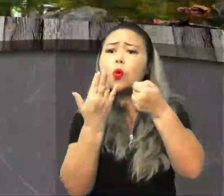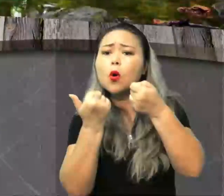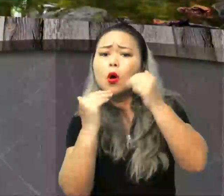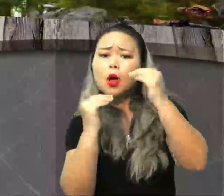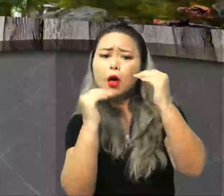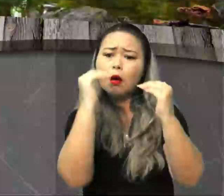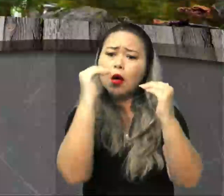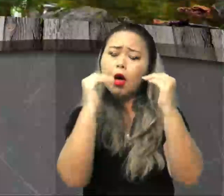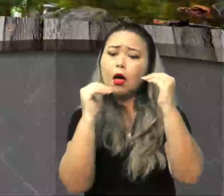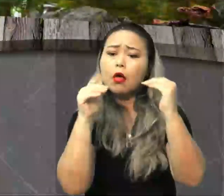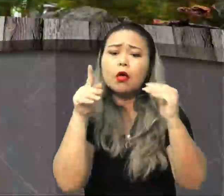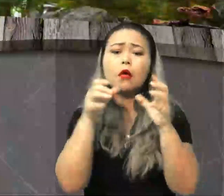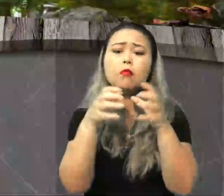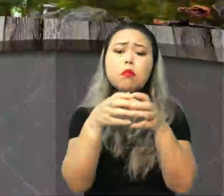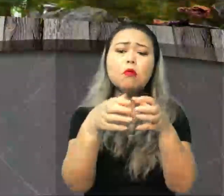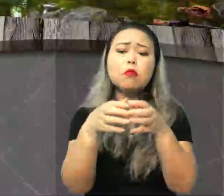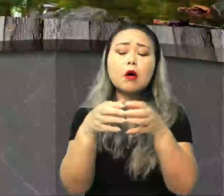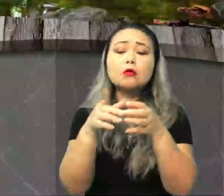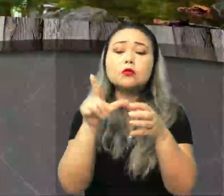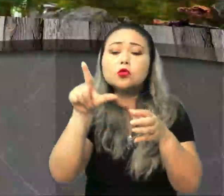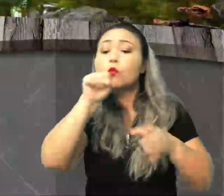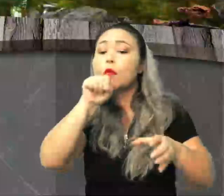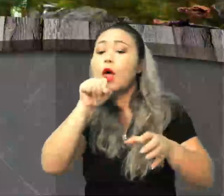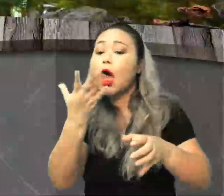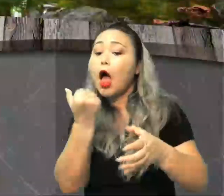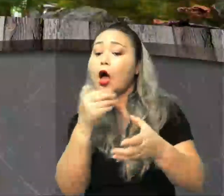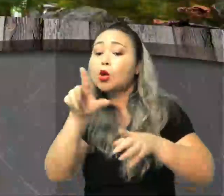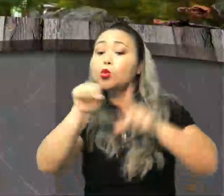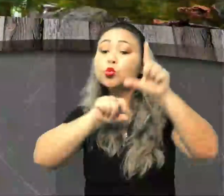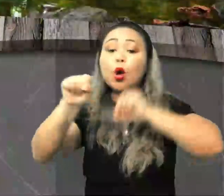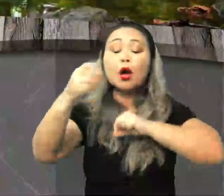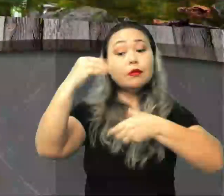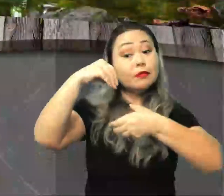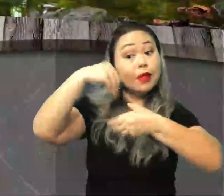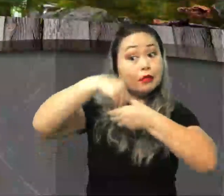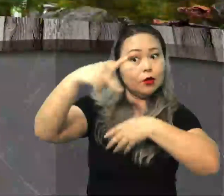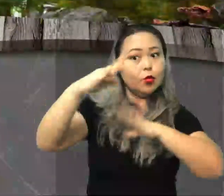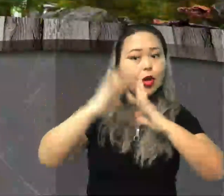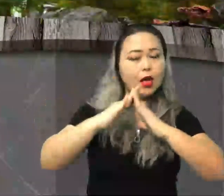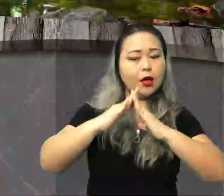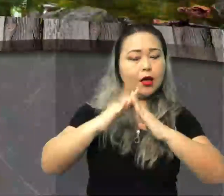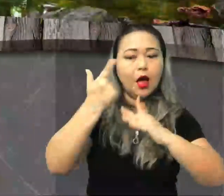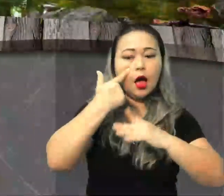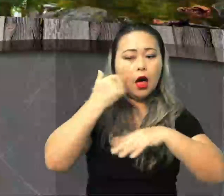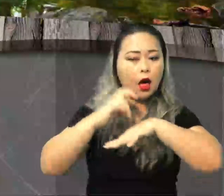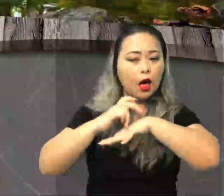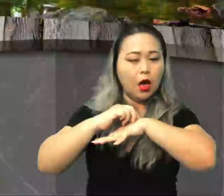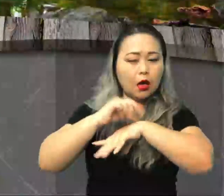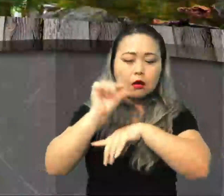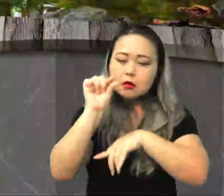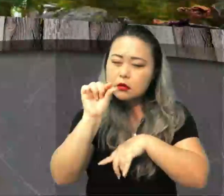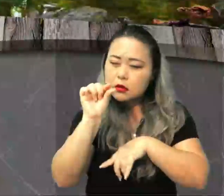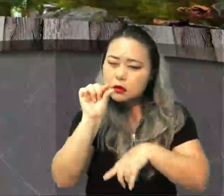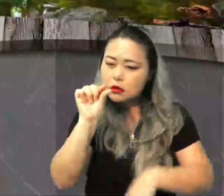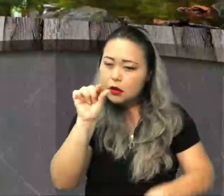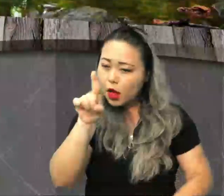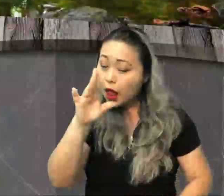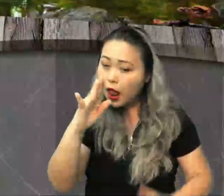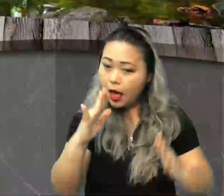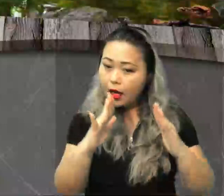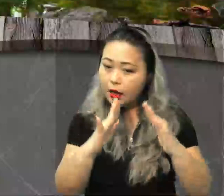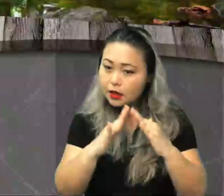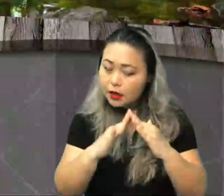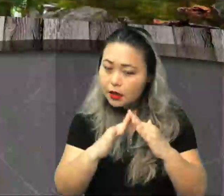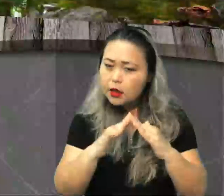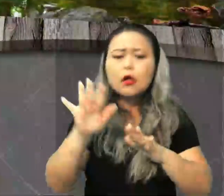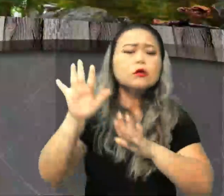controle dessa população de insetos que você pode ter dentro da sua casa. Então, quando você vê uma aranha lá na sua